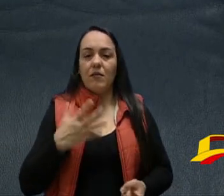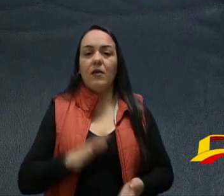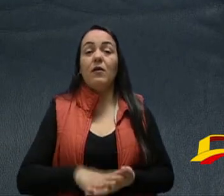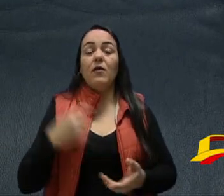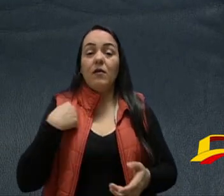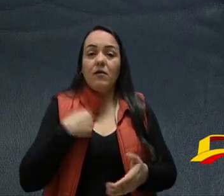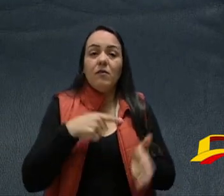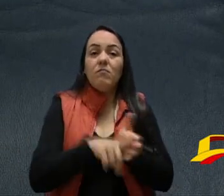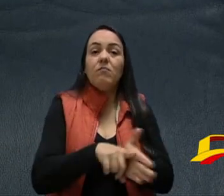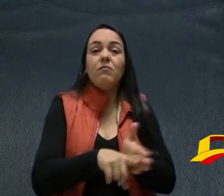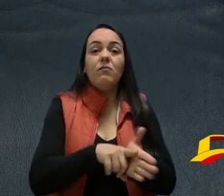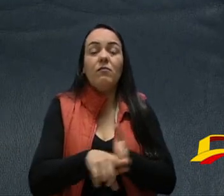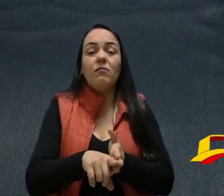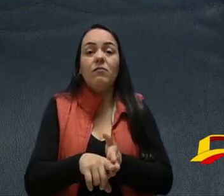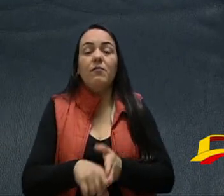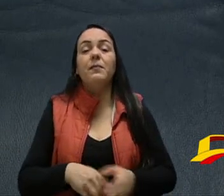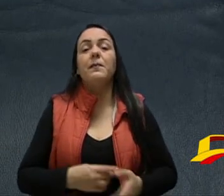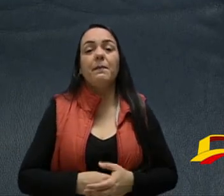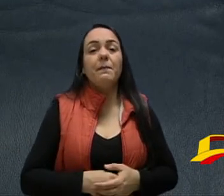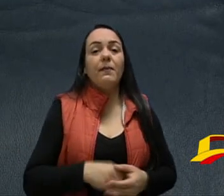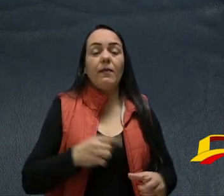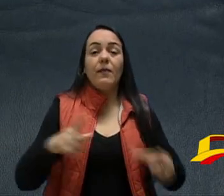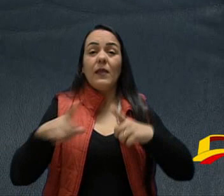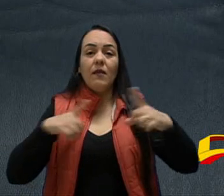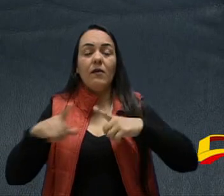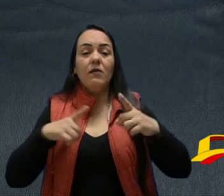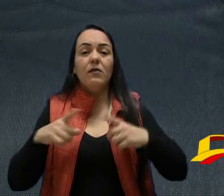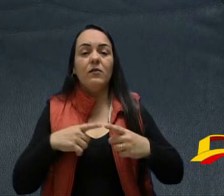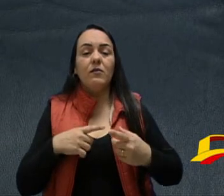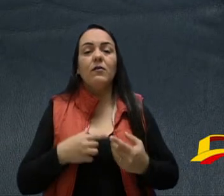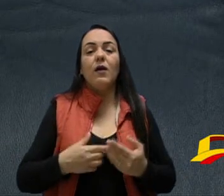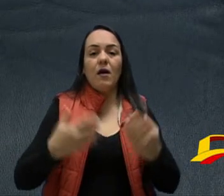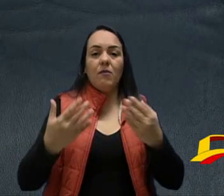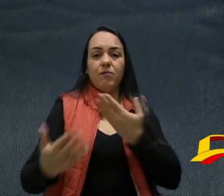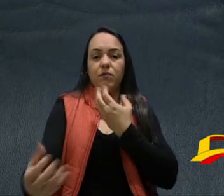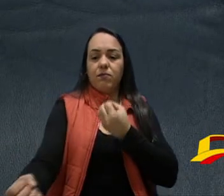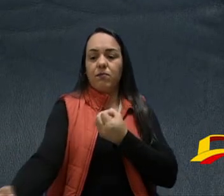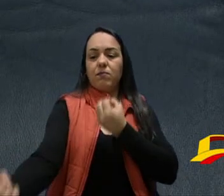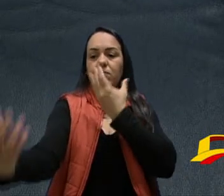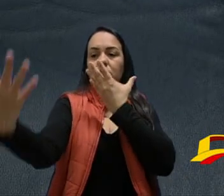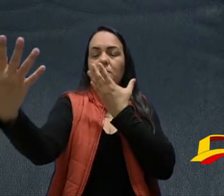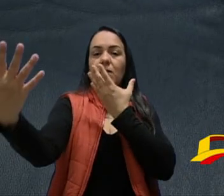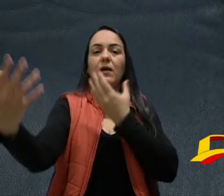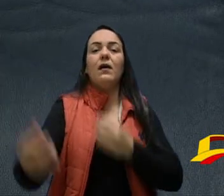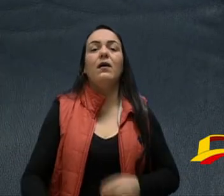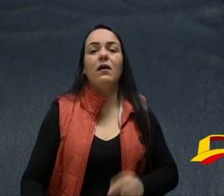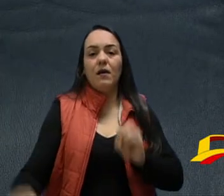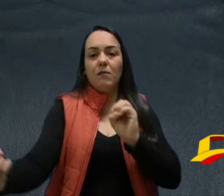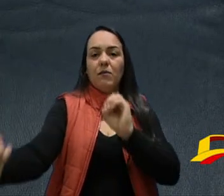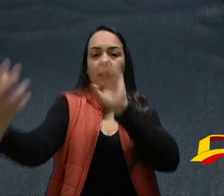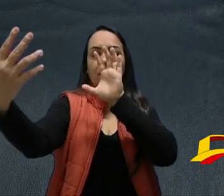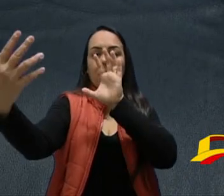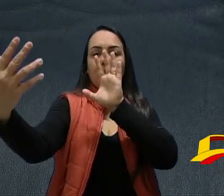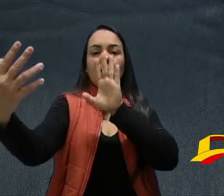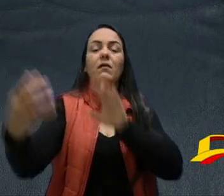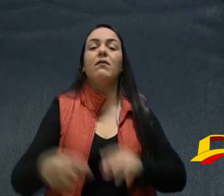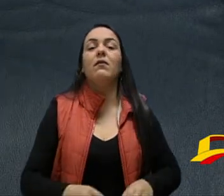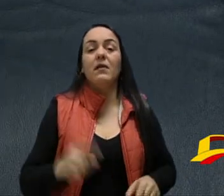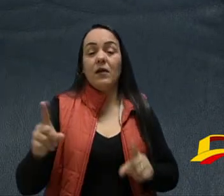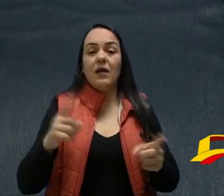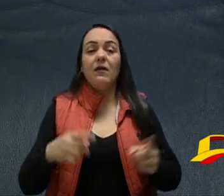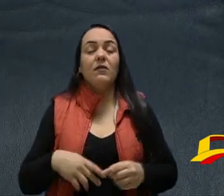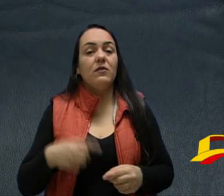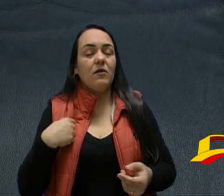estamos pensando estudando os passei a gente está trabalhando com teleatendimento que eu conselho federal de medicina flexibilizou bastante nesse